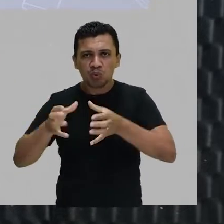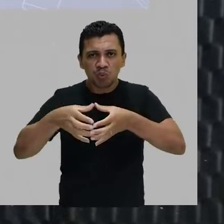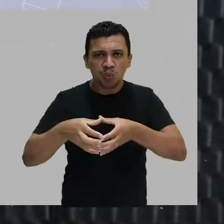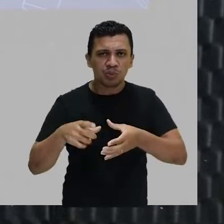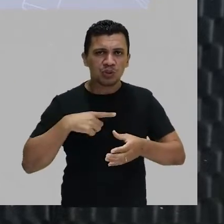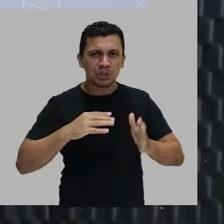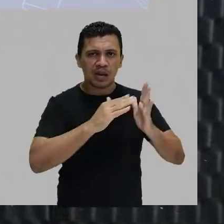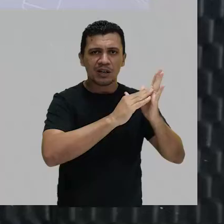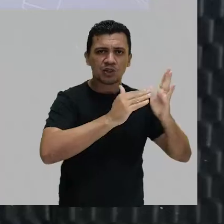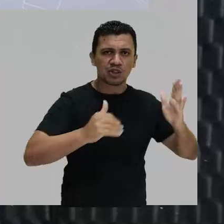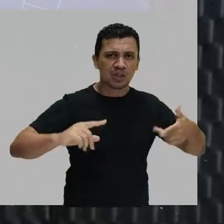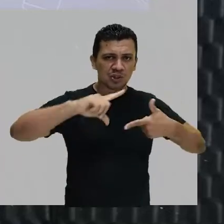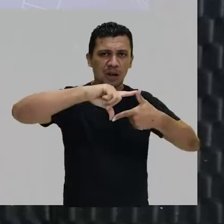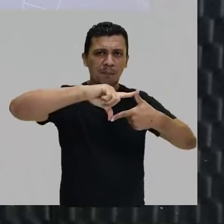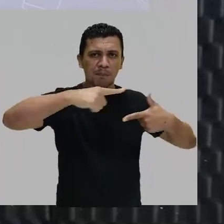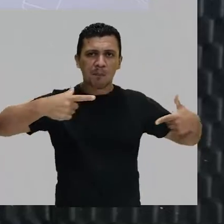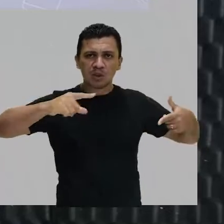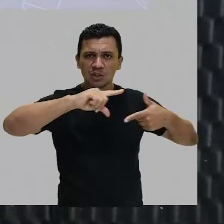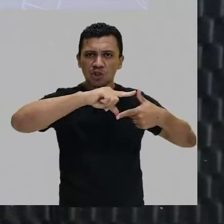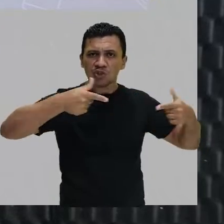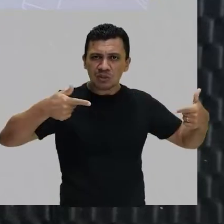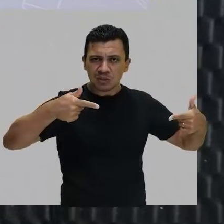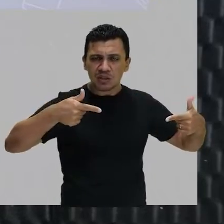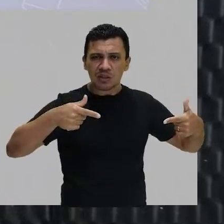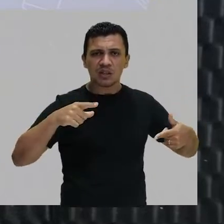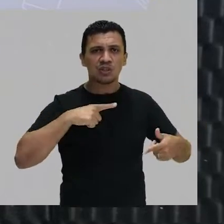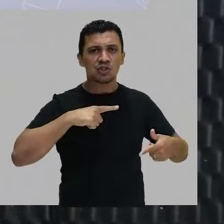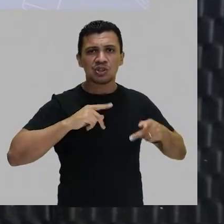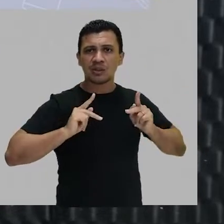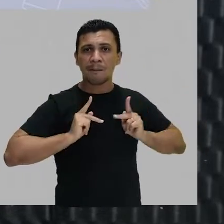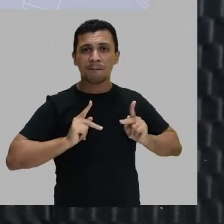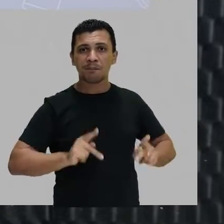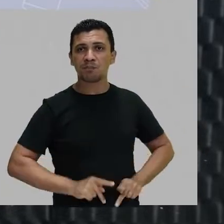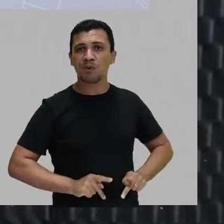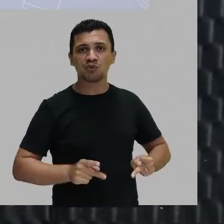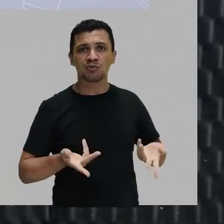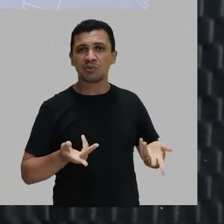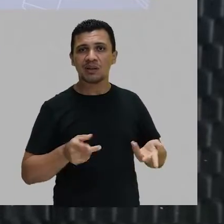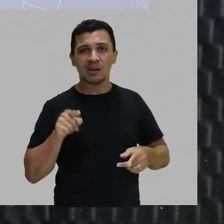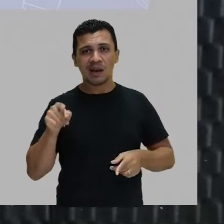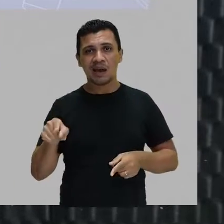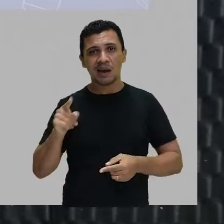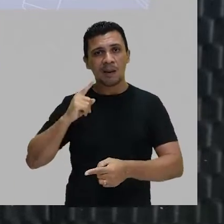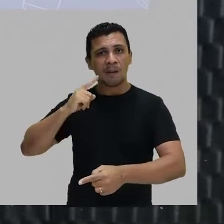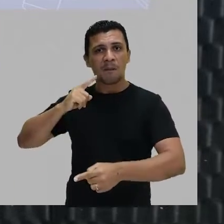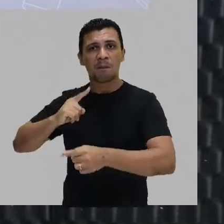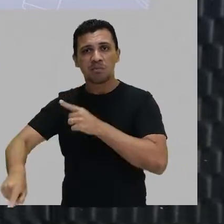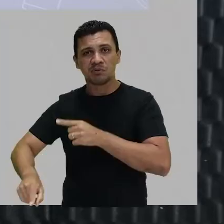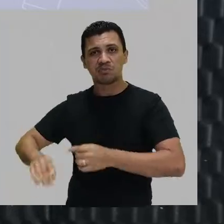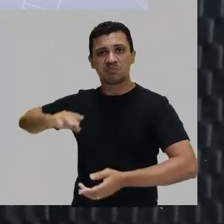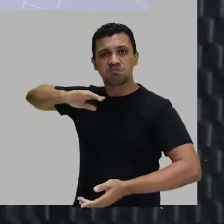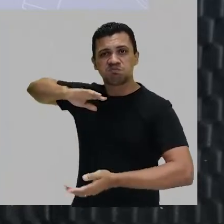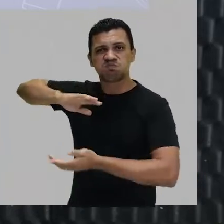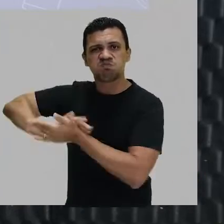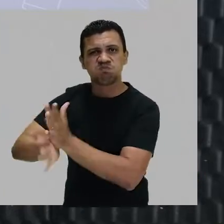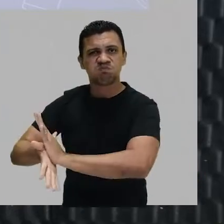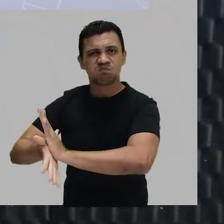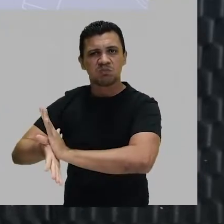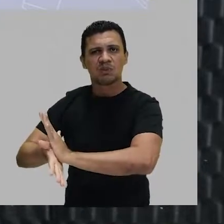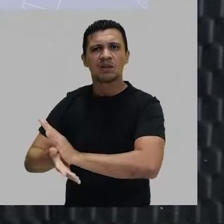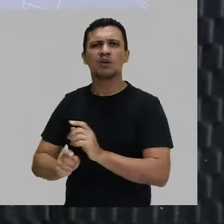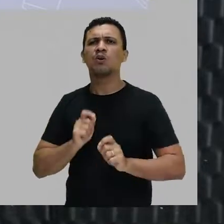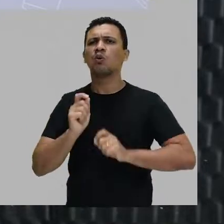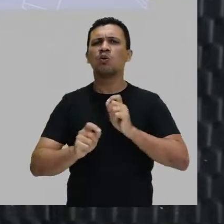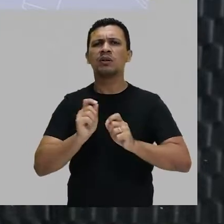estéticas modernistas, tinham posturas completamente críticas, foram literalmente massacrados nesse período. O que você